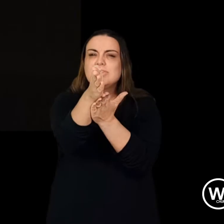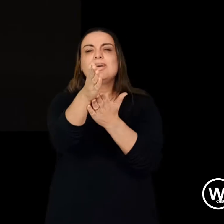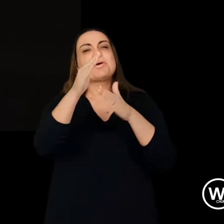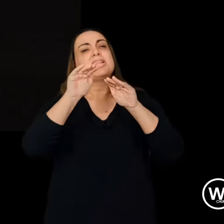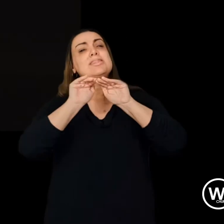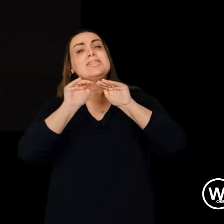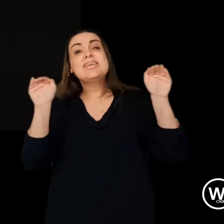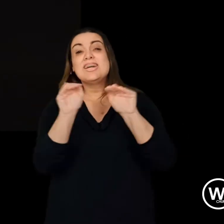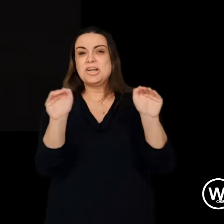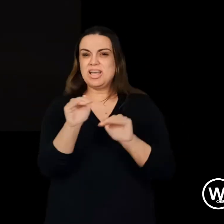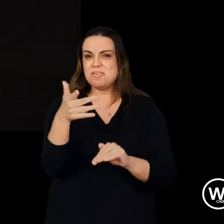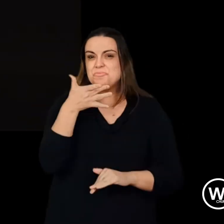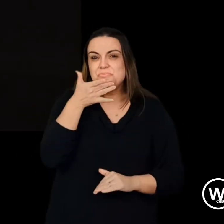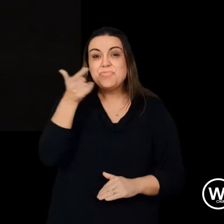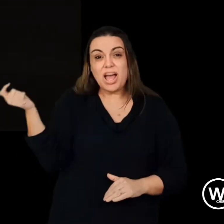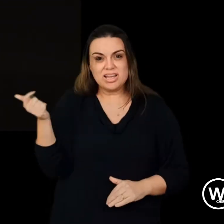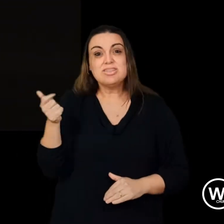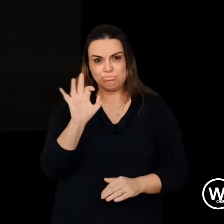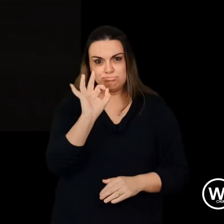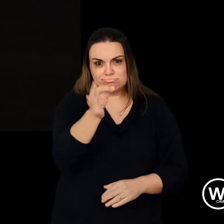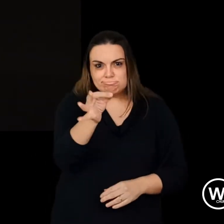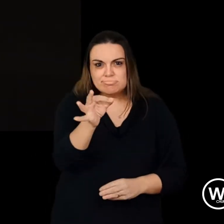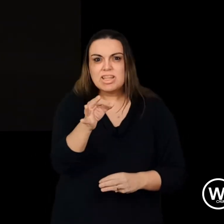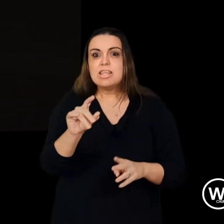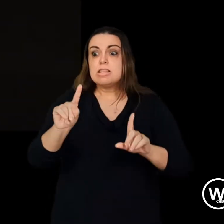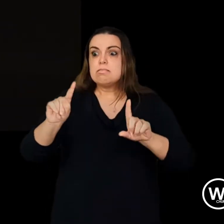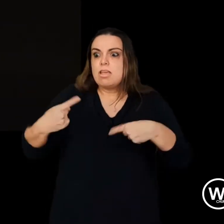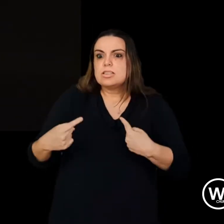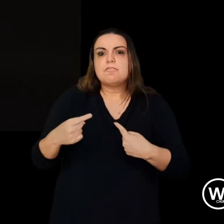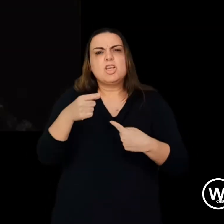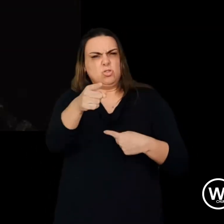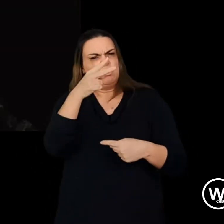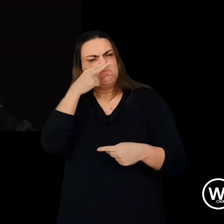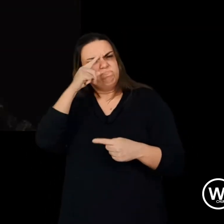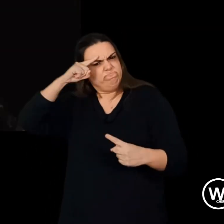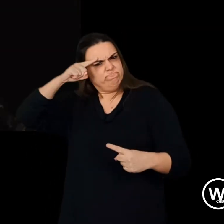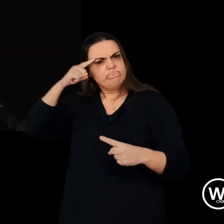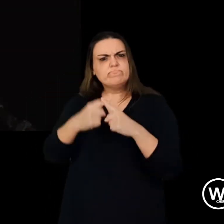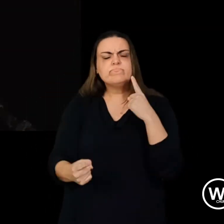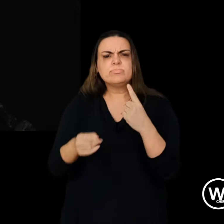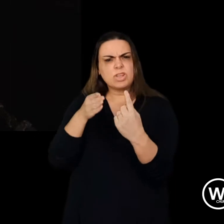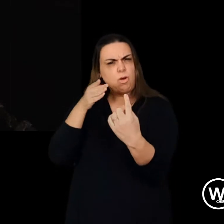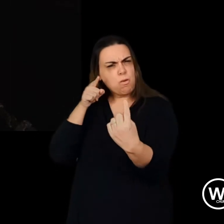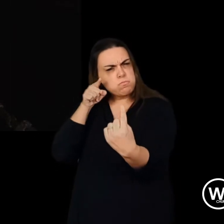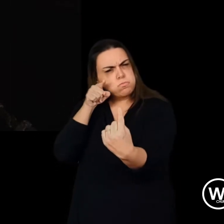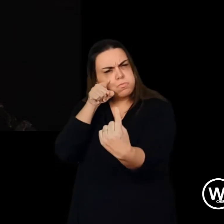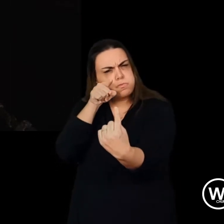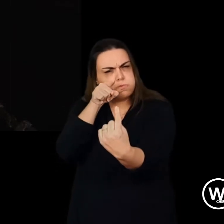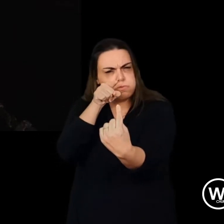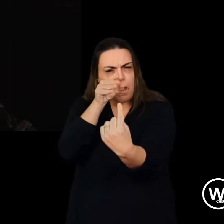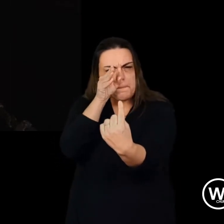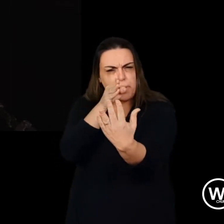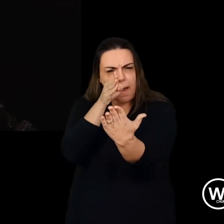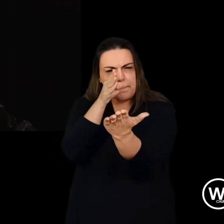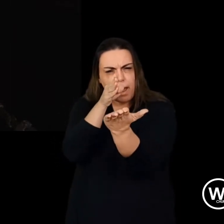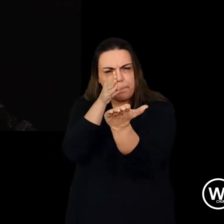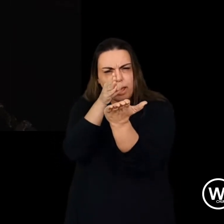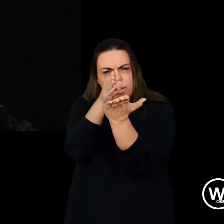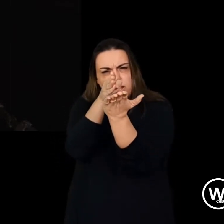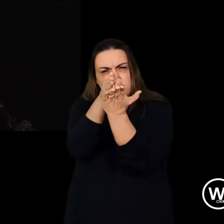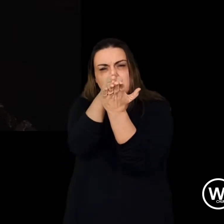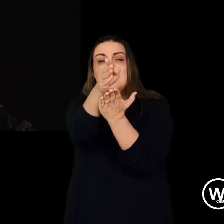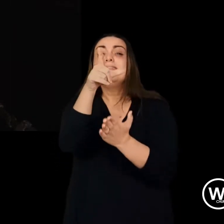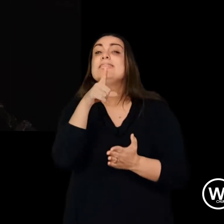pouco mais tranquilas e fáceis para você. Os desafios, eles se tornam previsíveis, calculados. Você tem